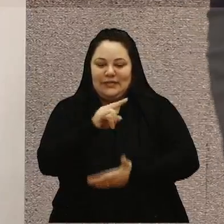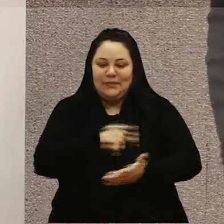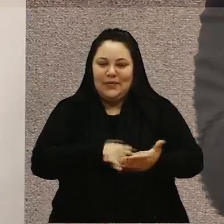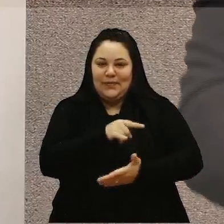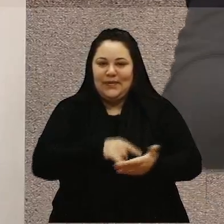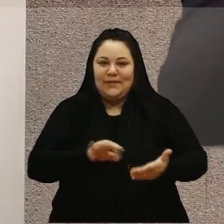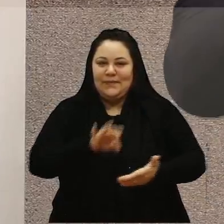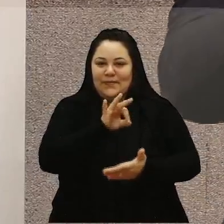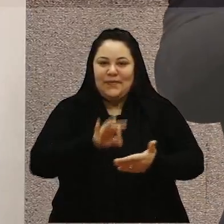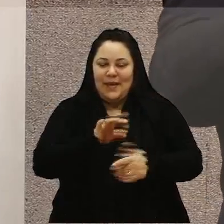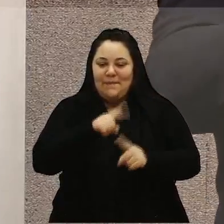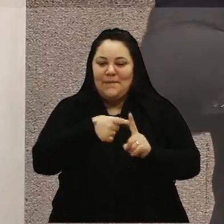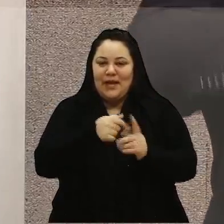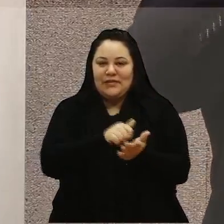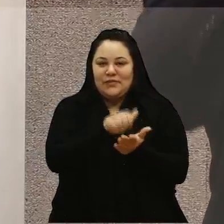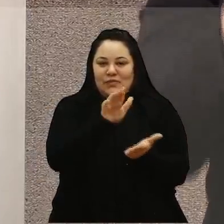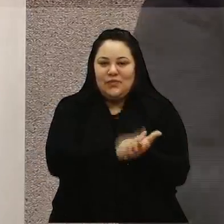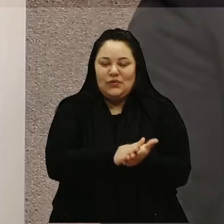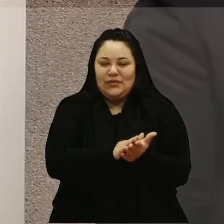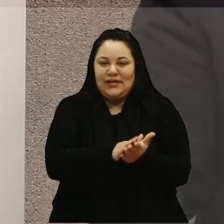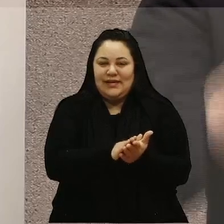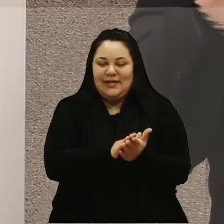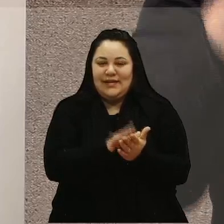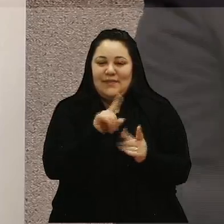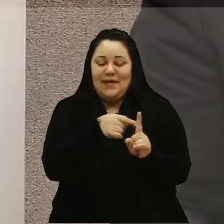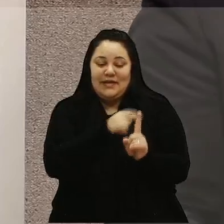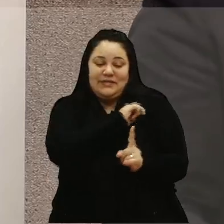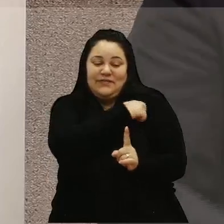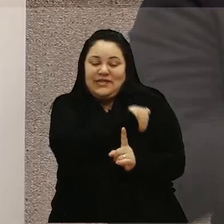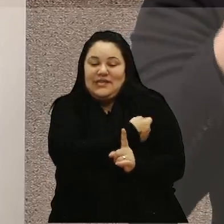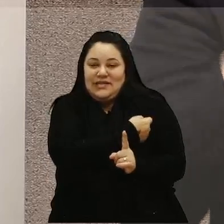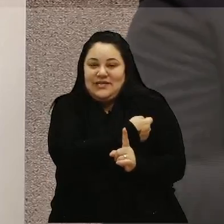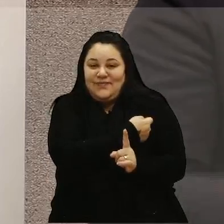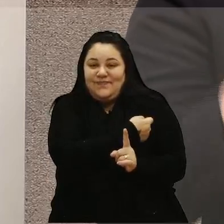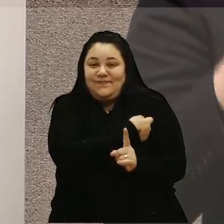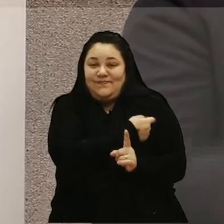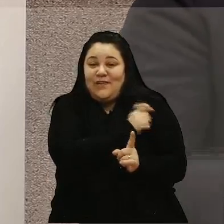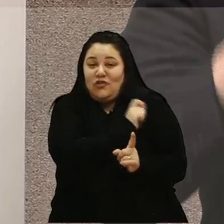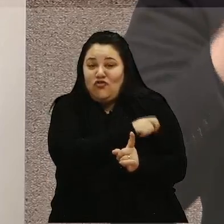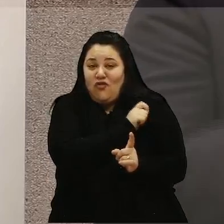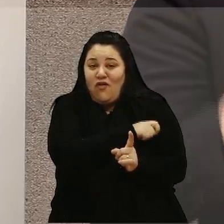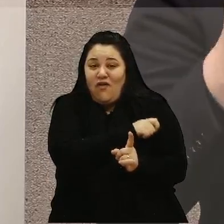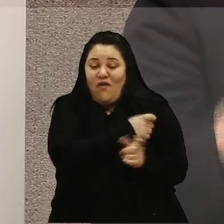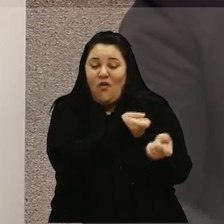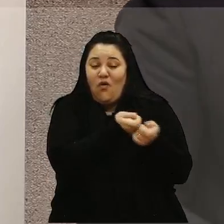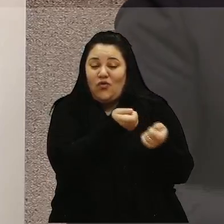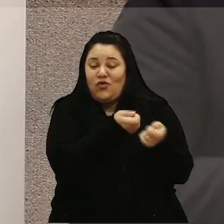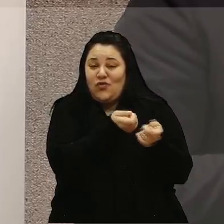criando mais multa e criando mais fiscalização idiota, redundante. A insegurança